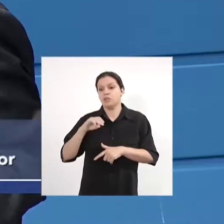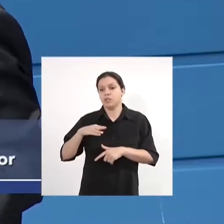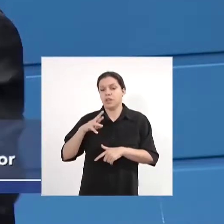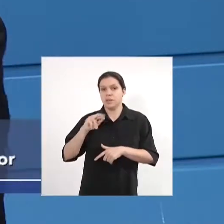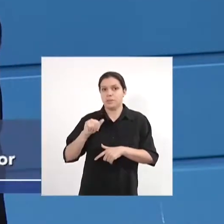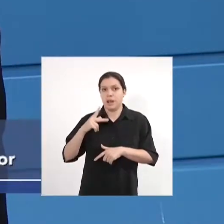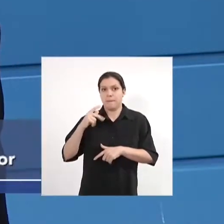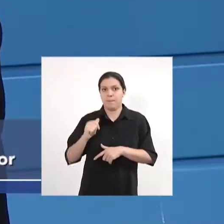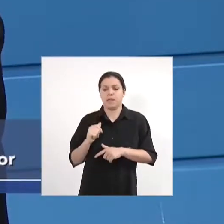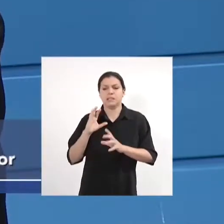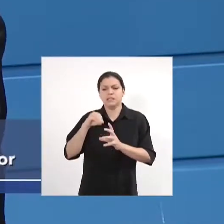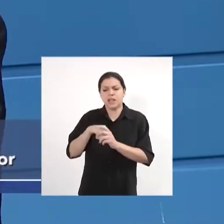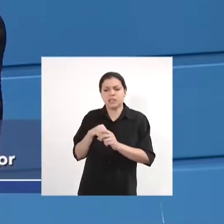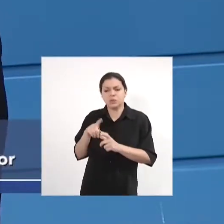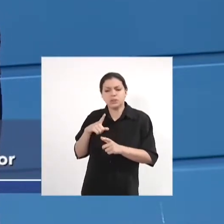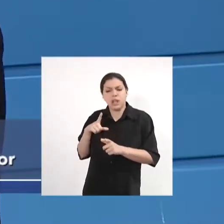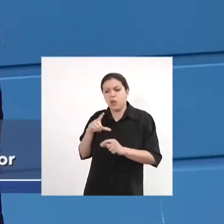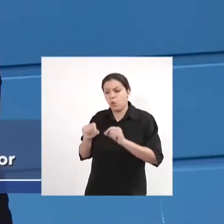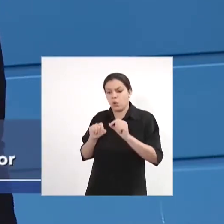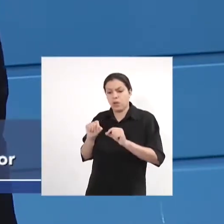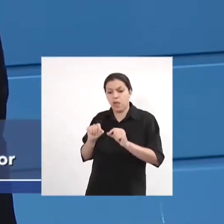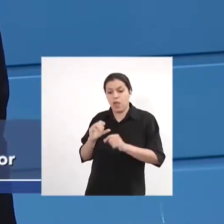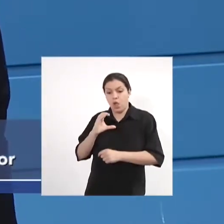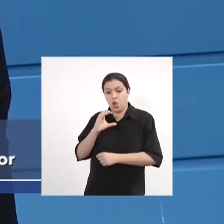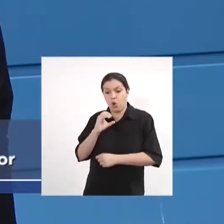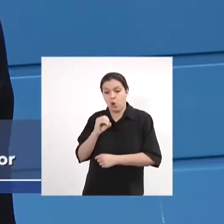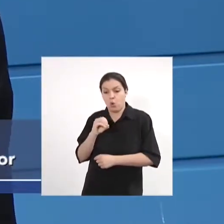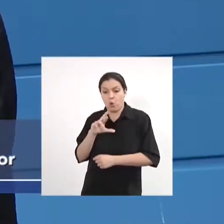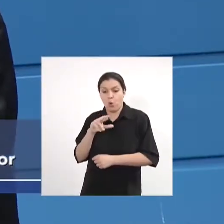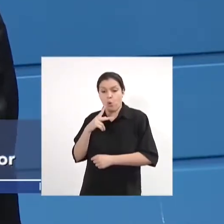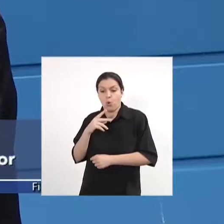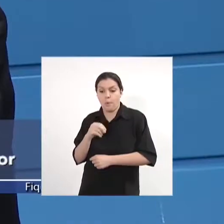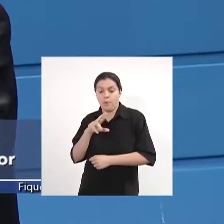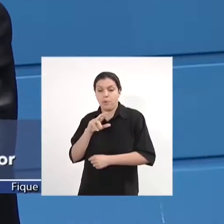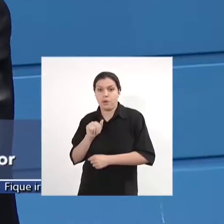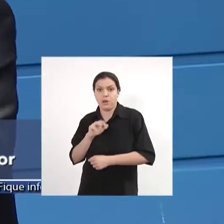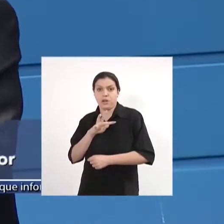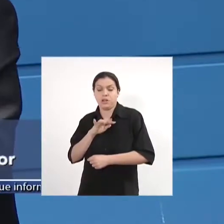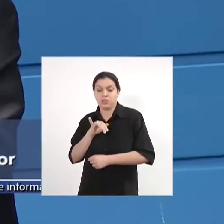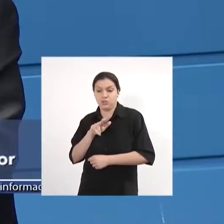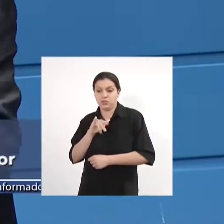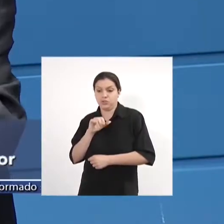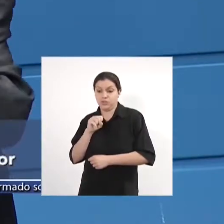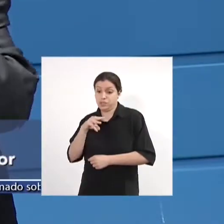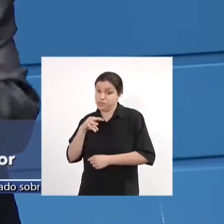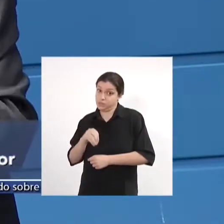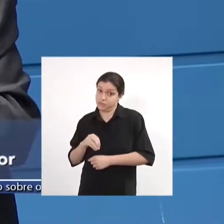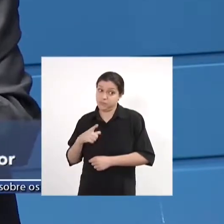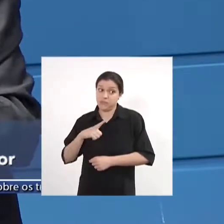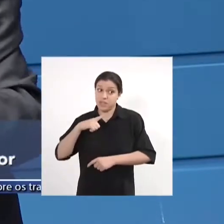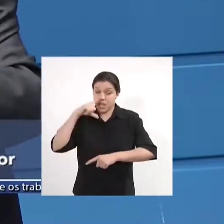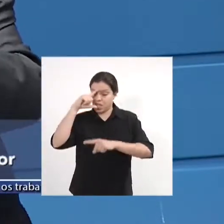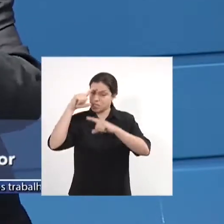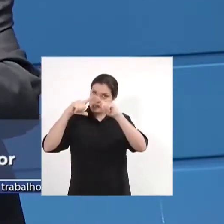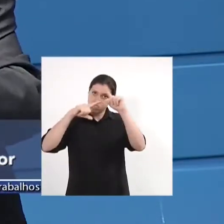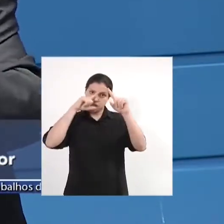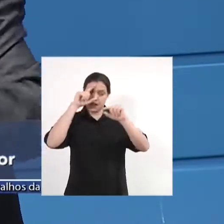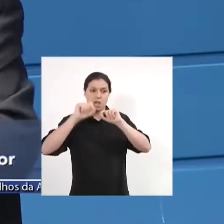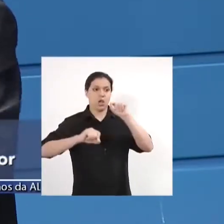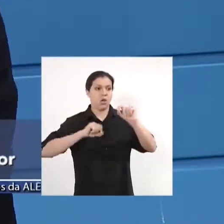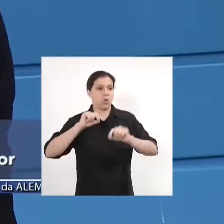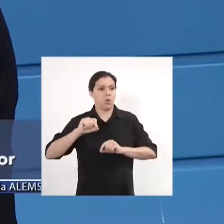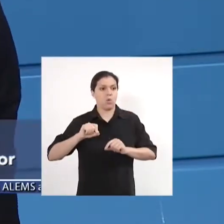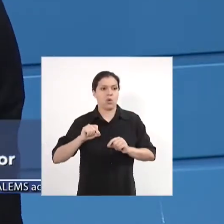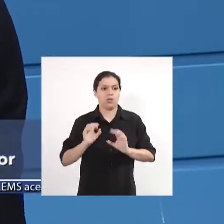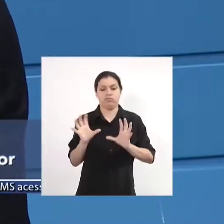corporativismo. Criaram dentro da Embrapa coisas ideológicas. E eu acho que a ideologia, ela é muito linda, a de direita, a